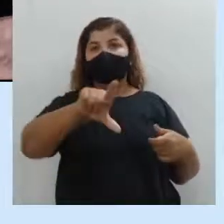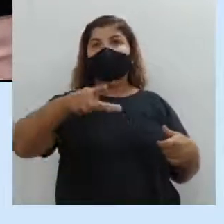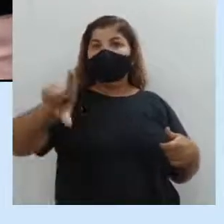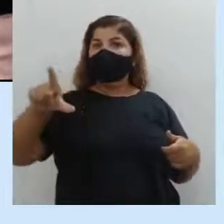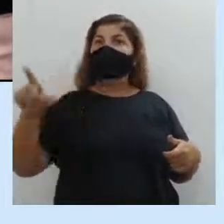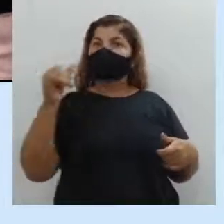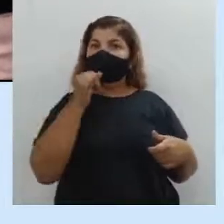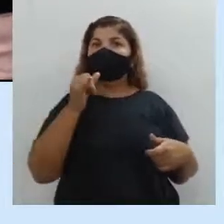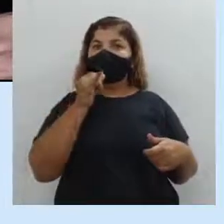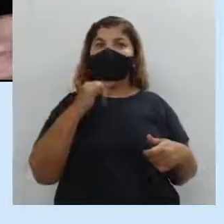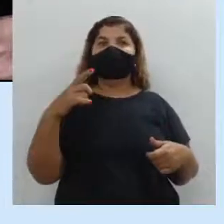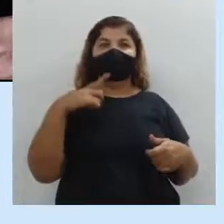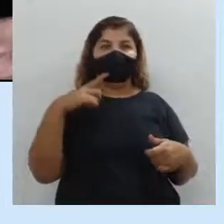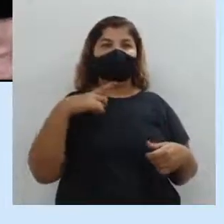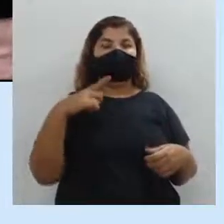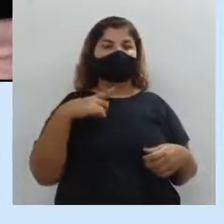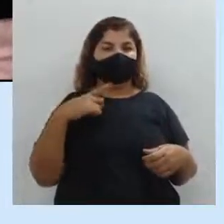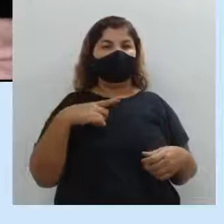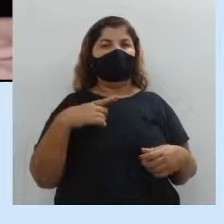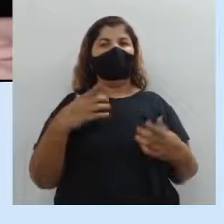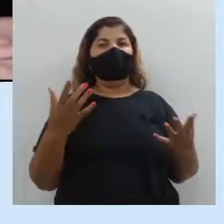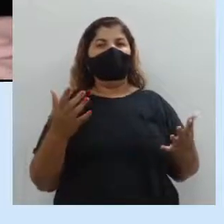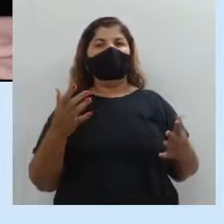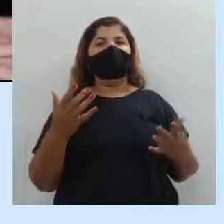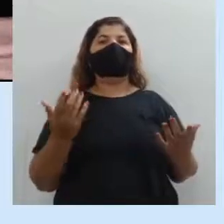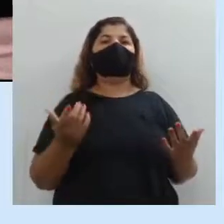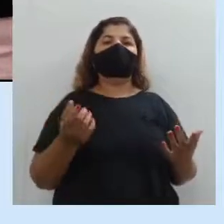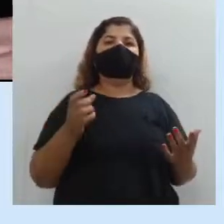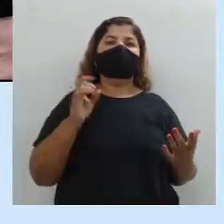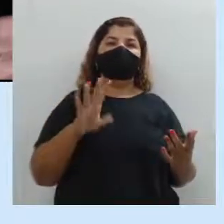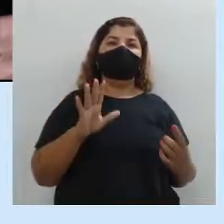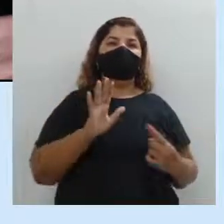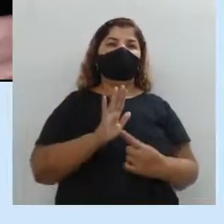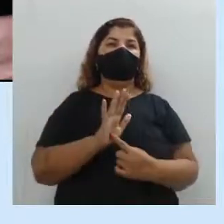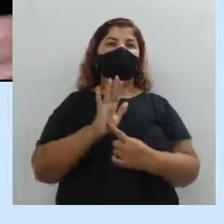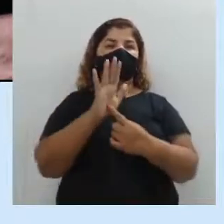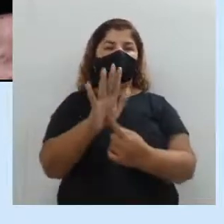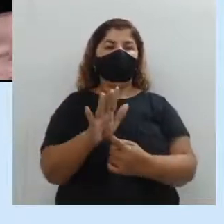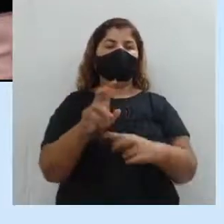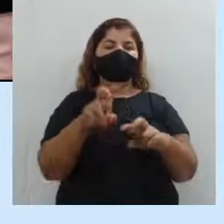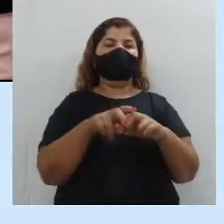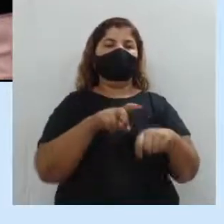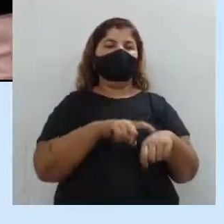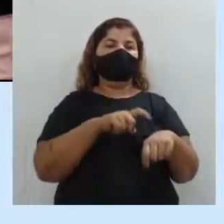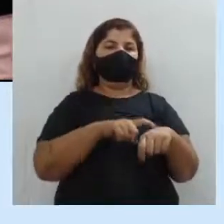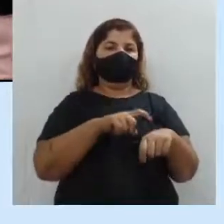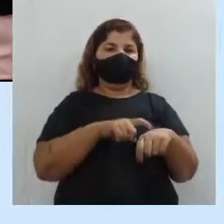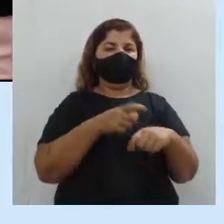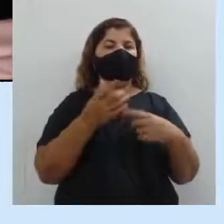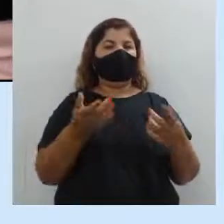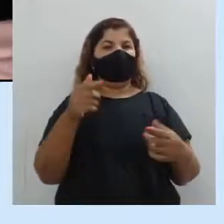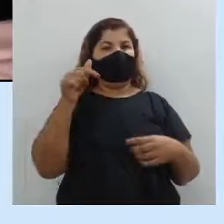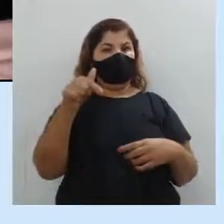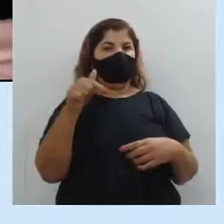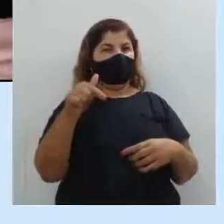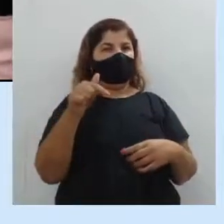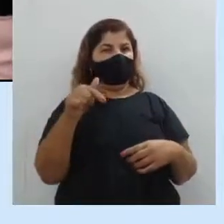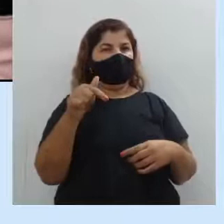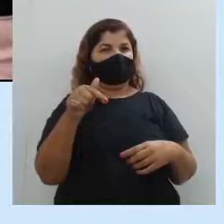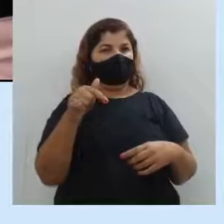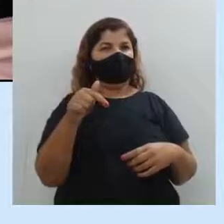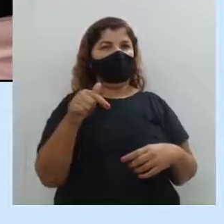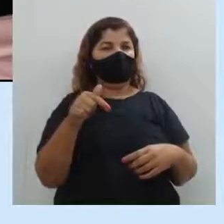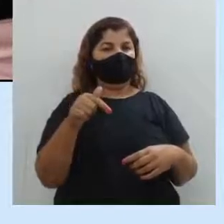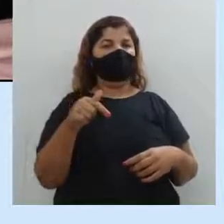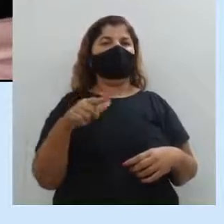mas assim, pela questão do tempo, eu só vou apresentar a vocês aí essas 7, e tem mais, eu só vi